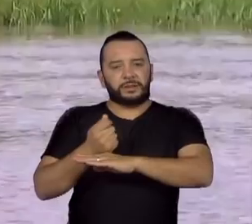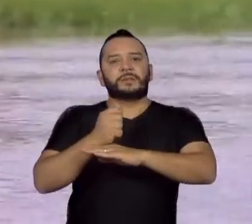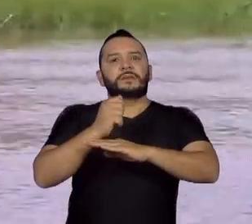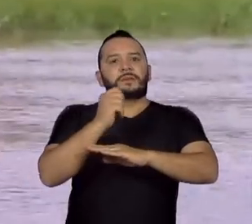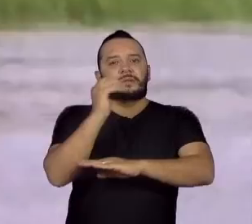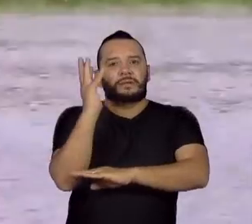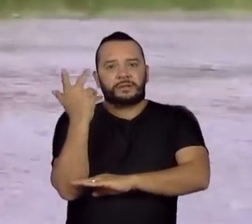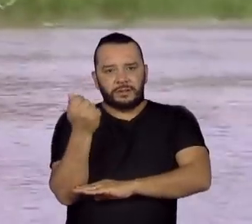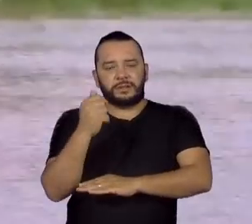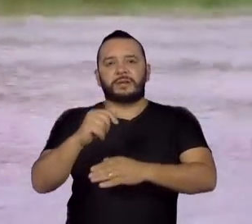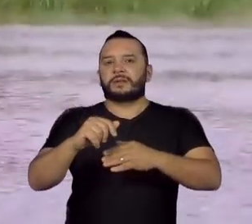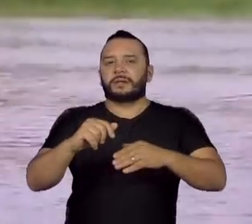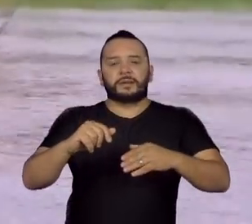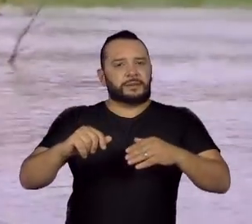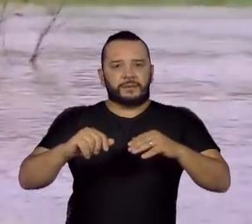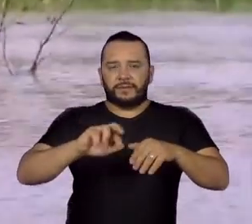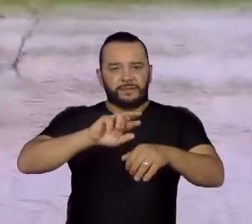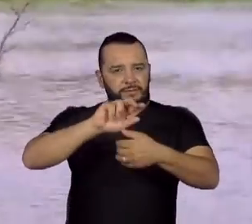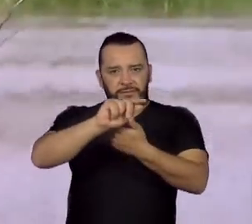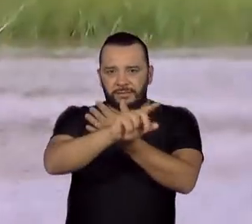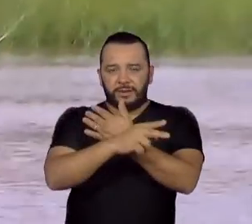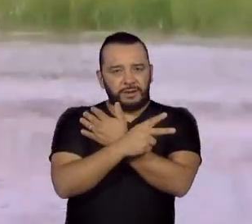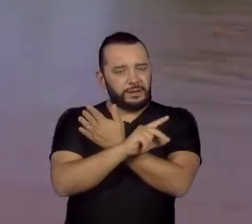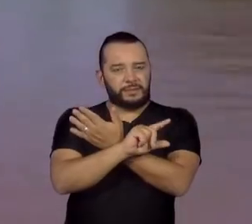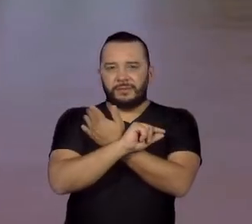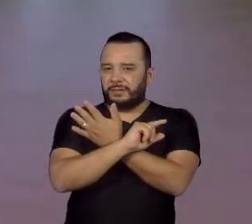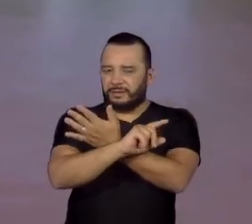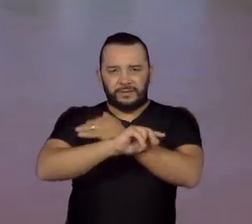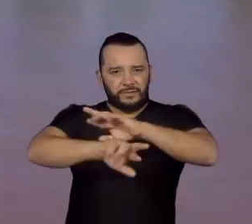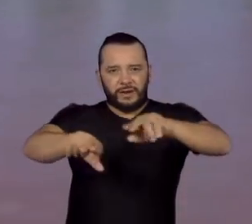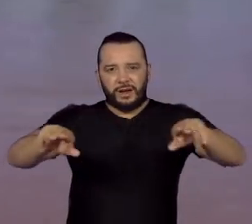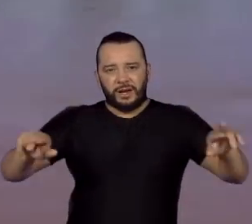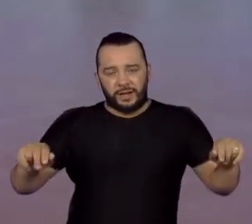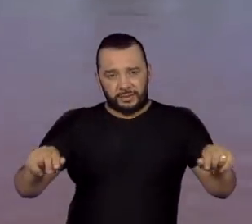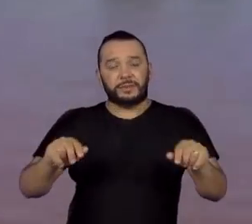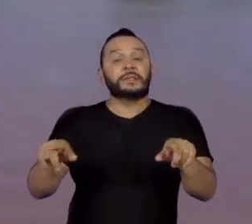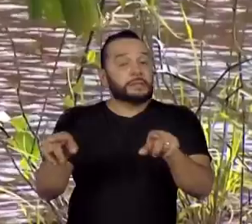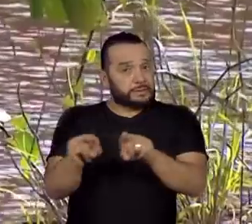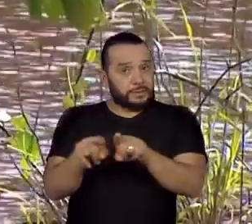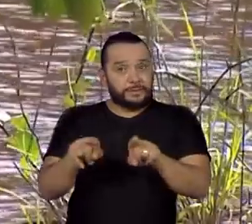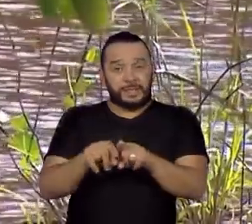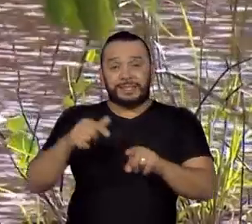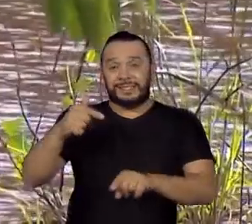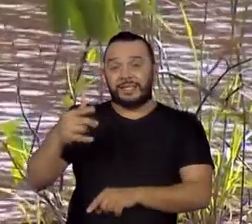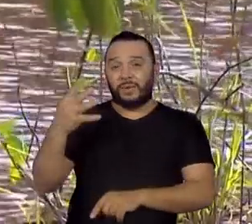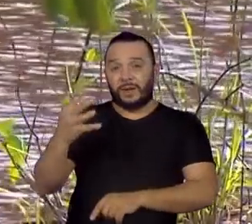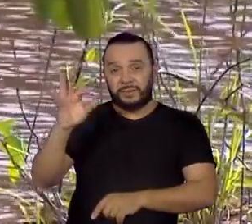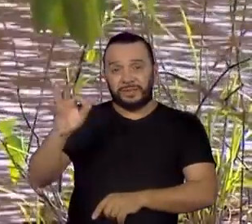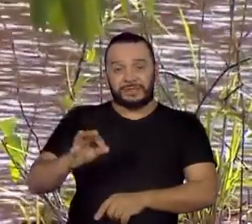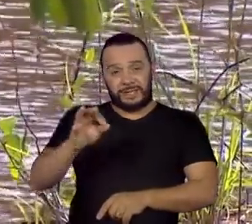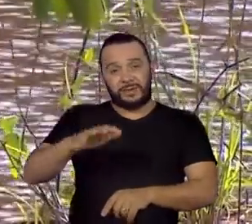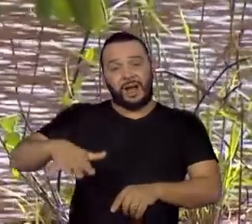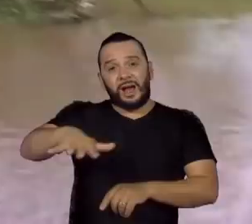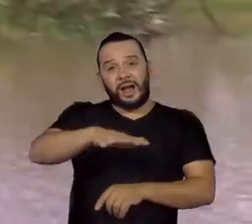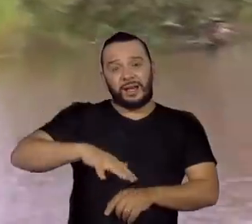a do Pantanal, com redução de 74% da superfície coberta por água